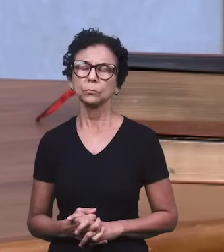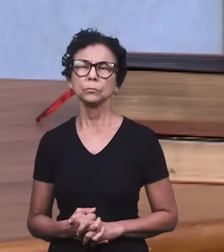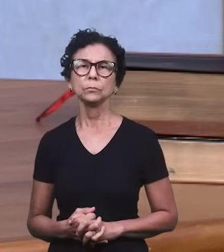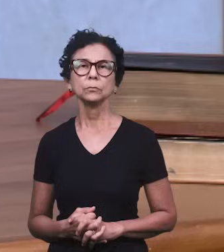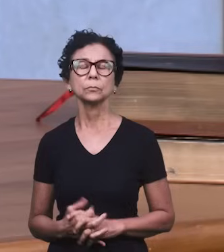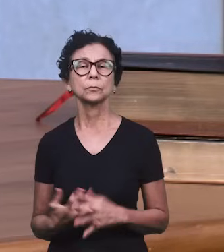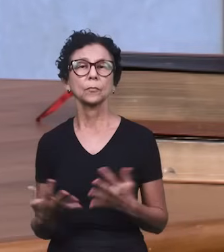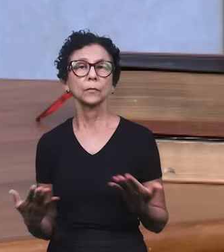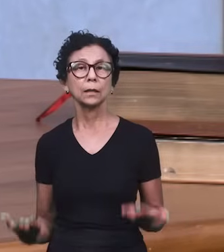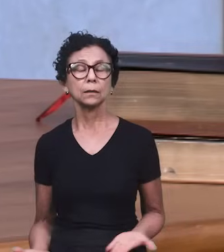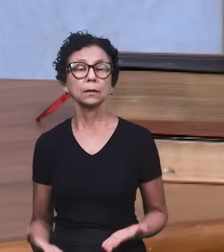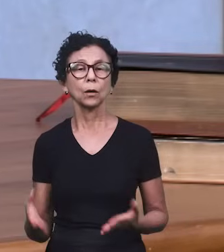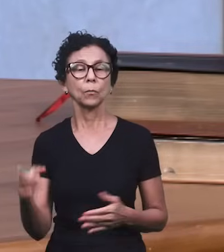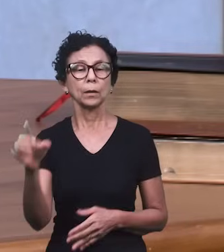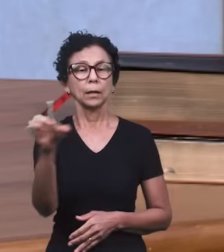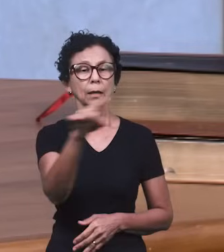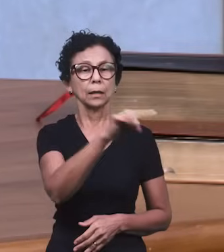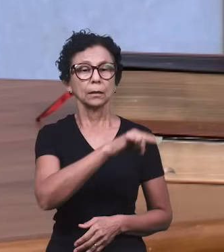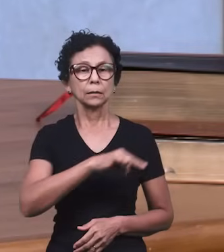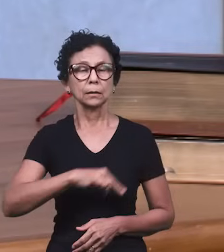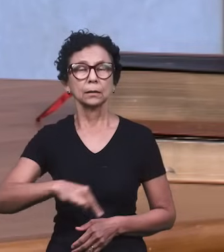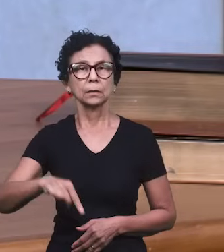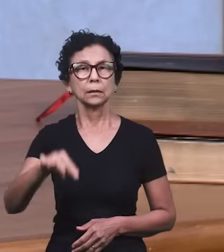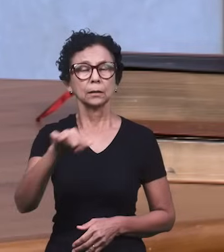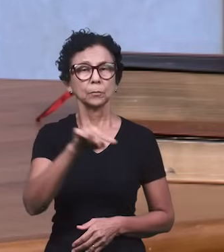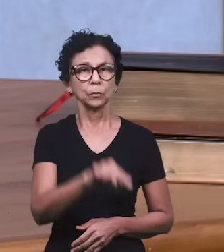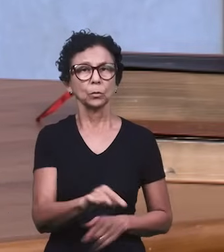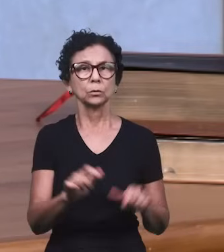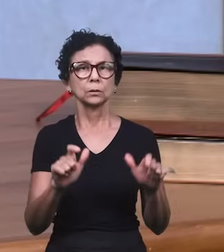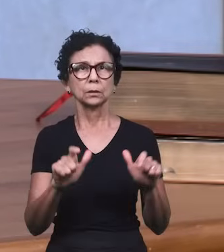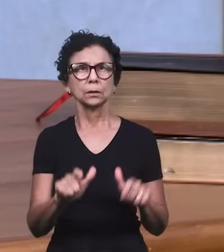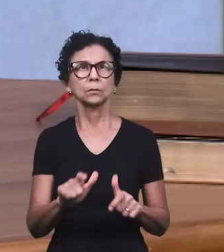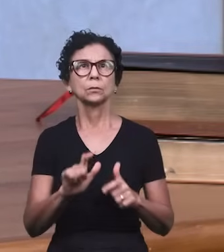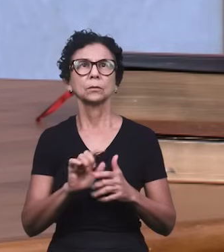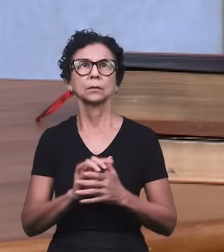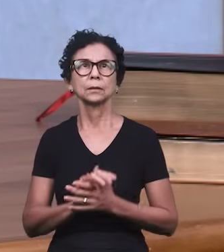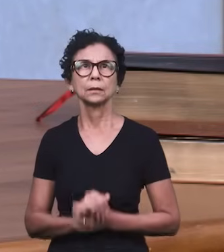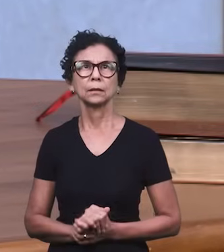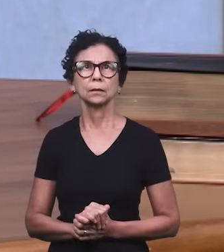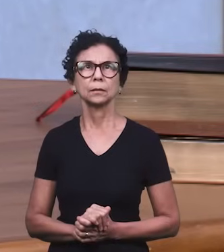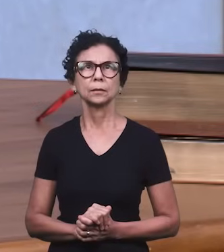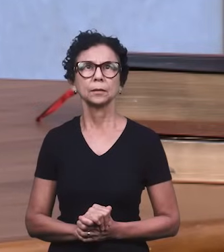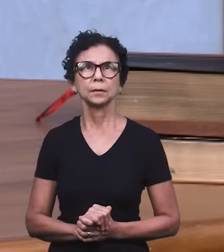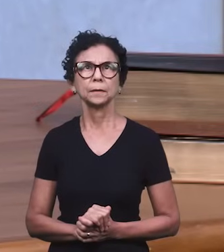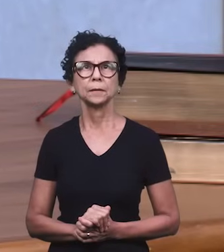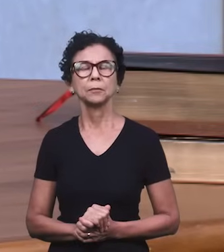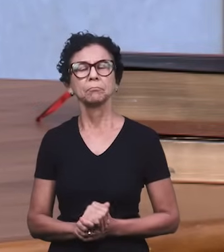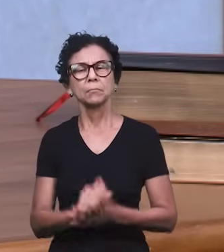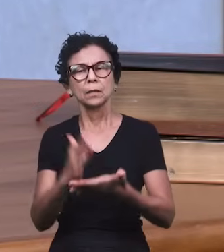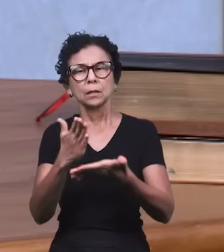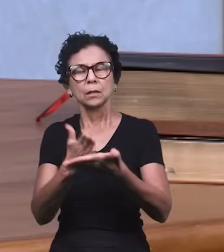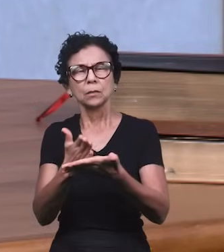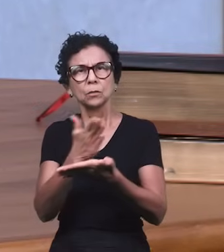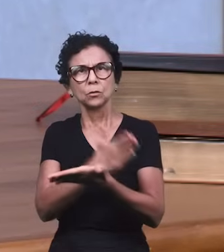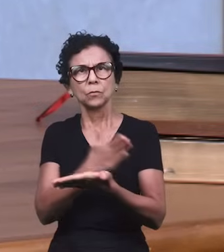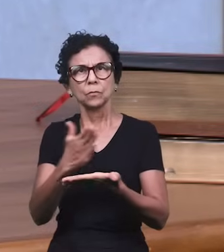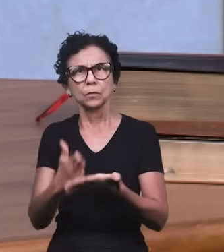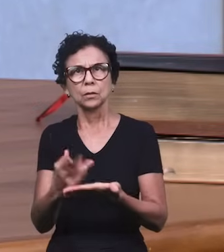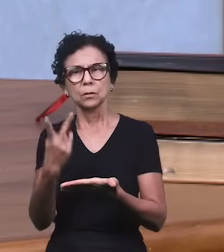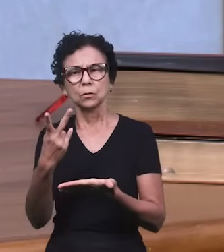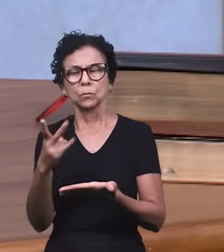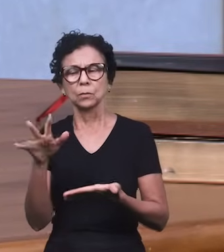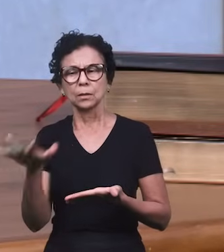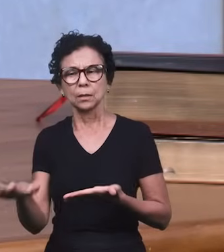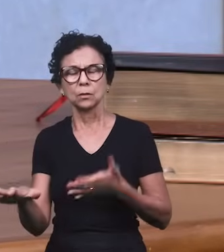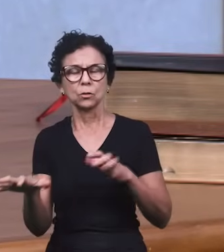chama aquele poço de laoi Eis que está entre Cades e bered